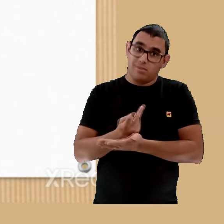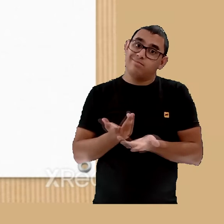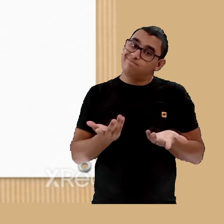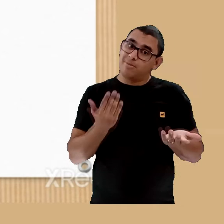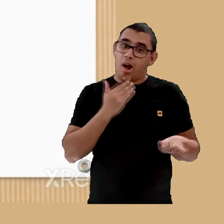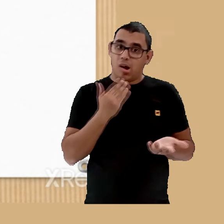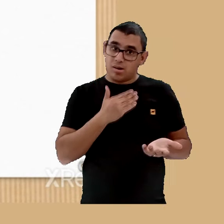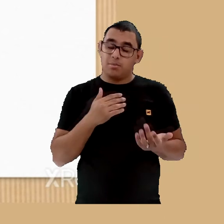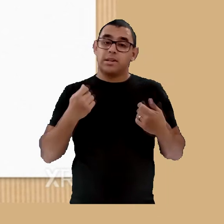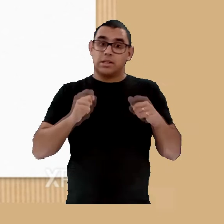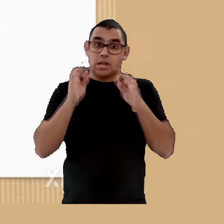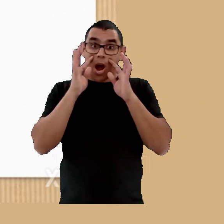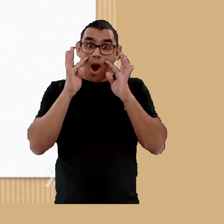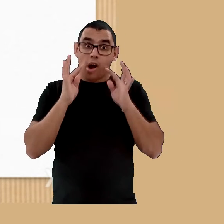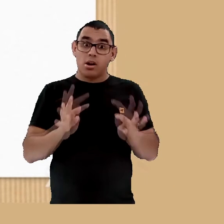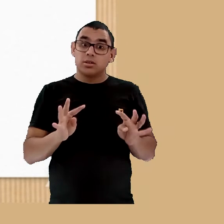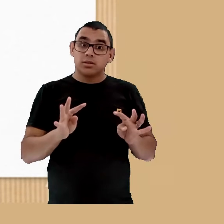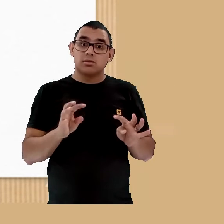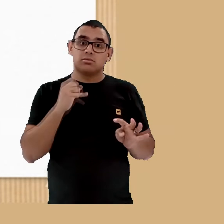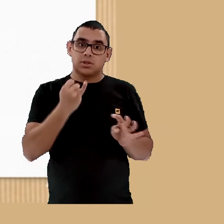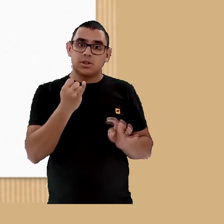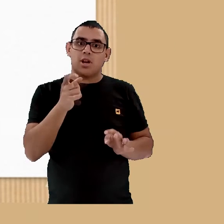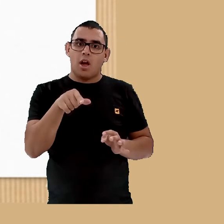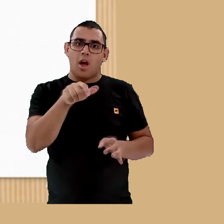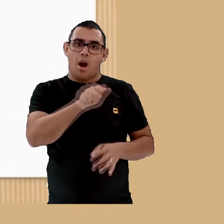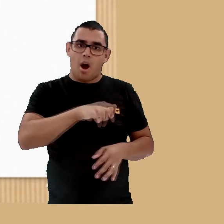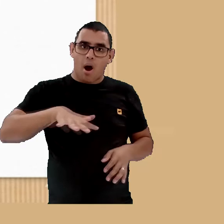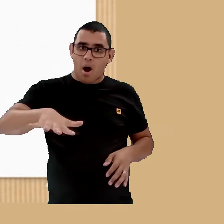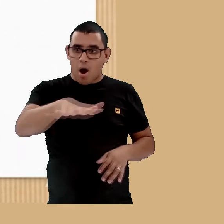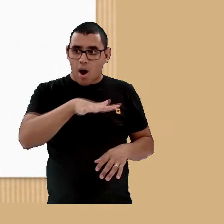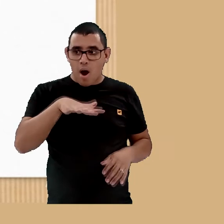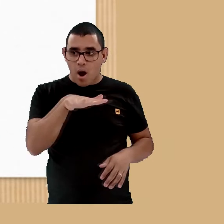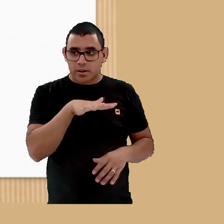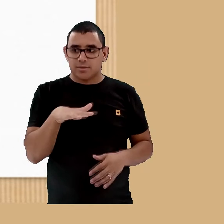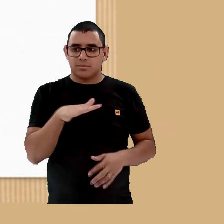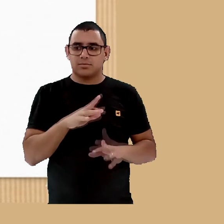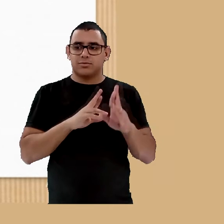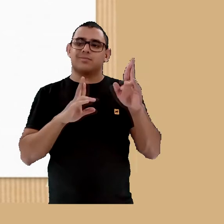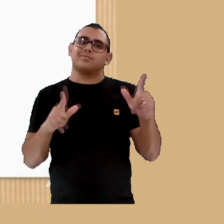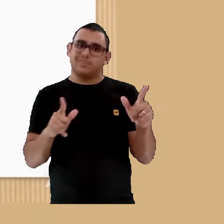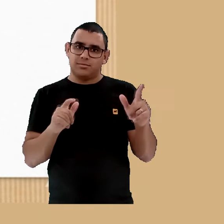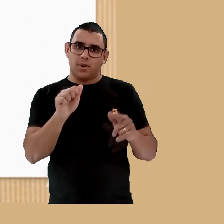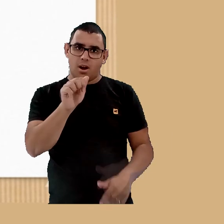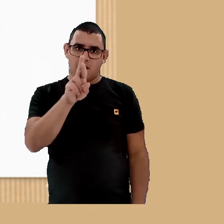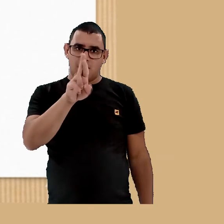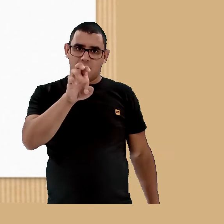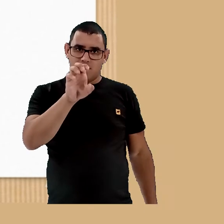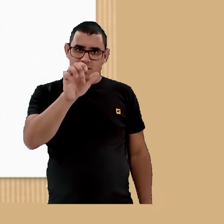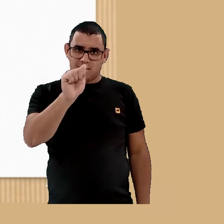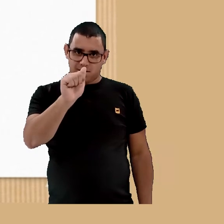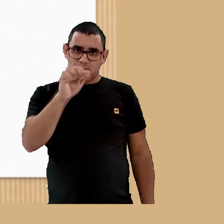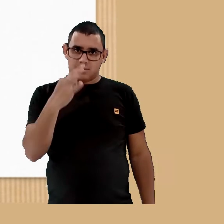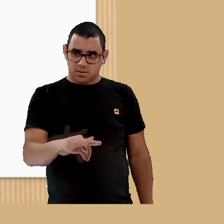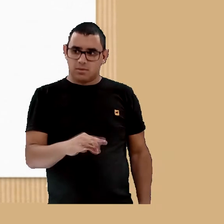de forma inadequada as informações. E nós temos que 0,03 está